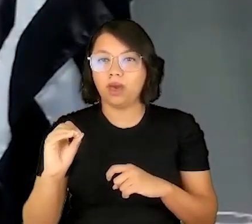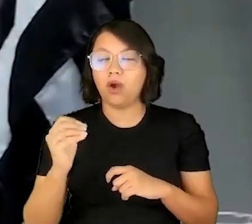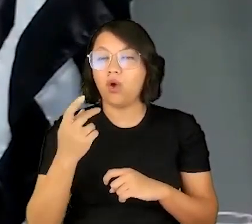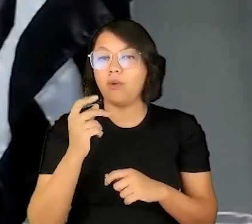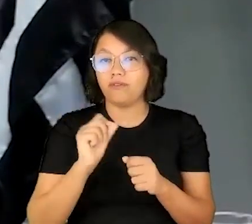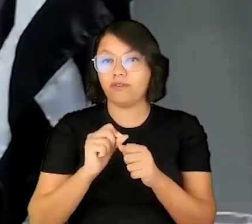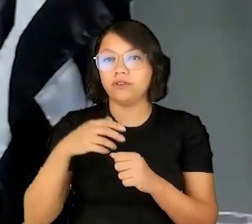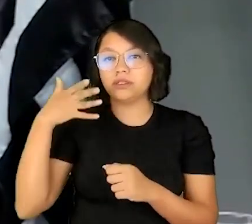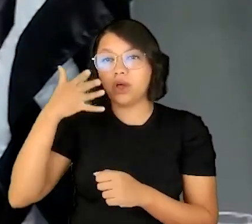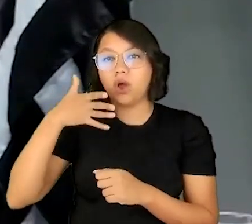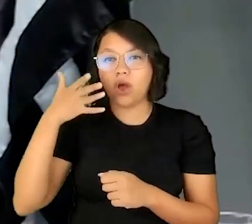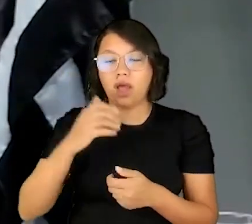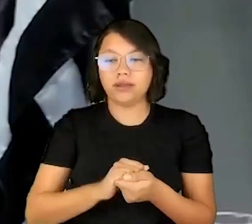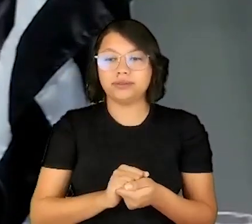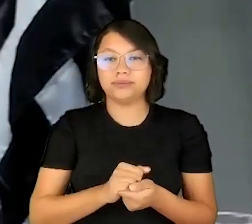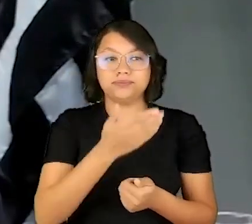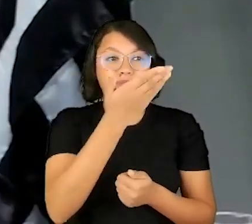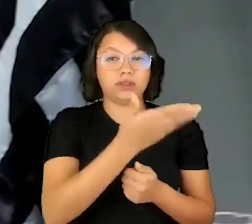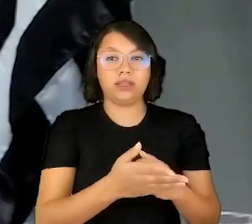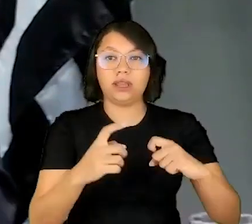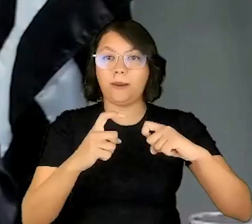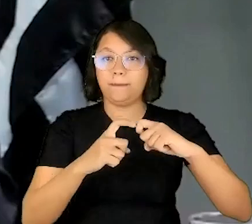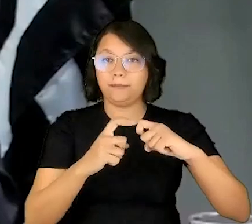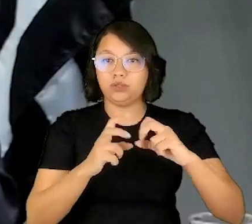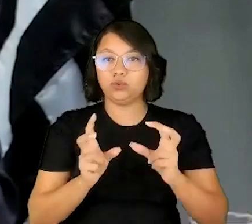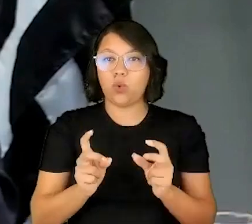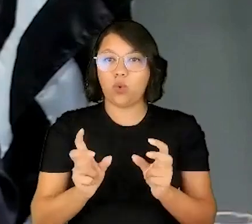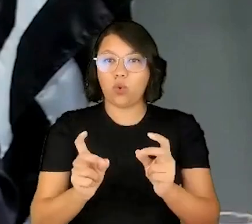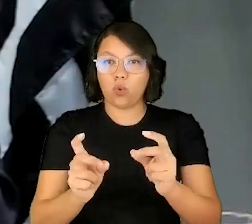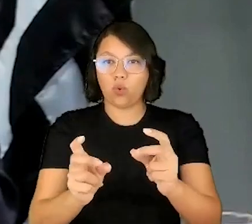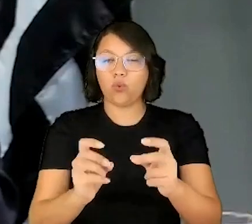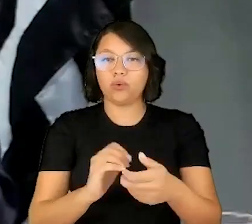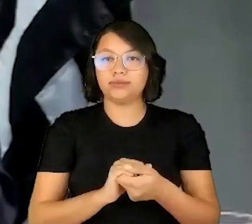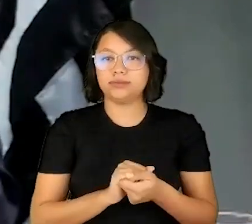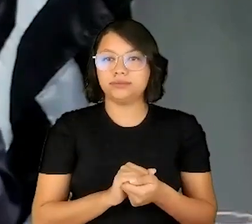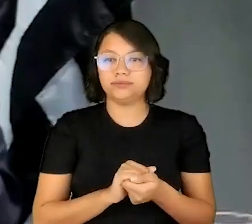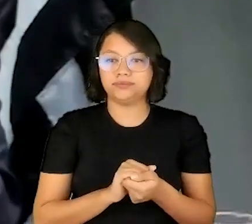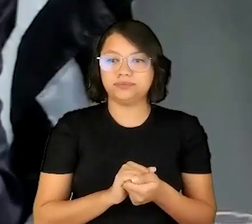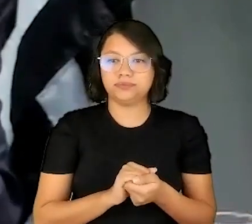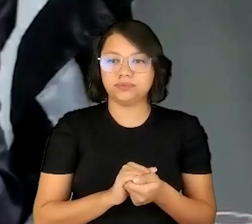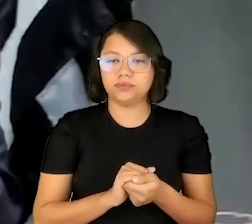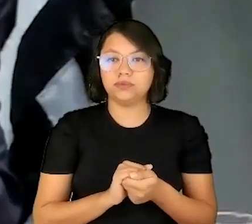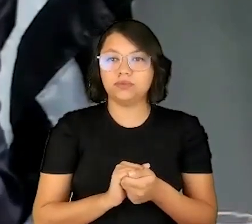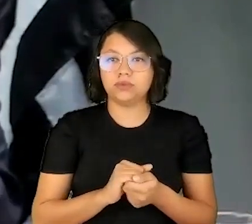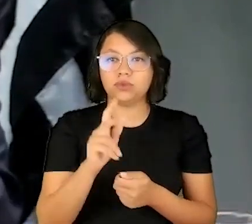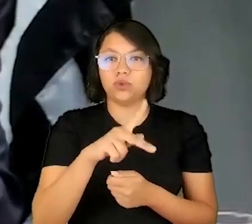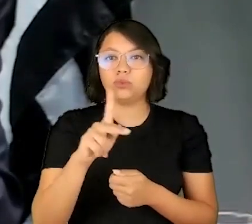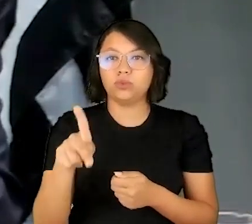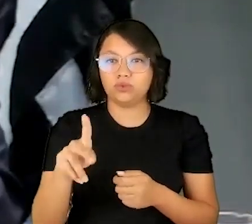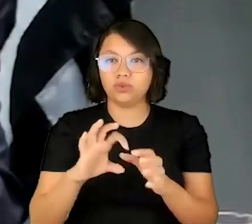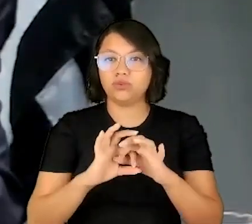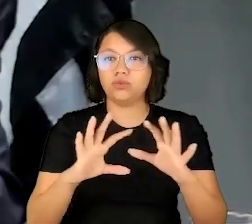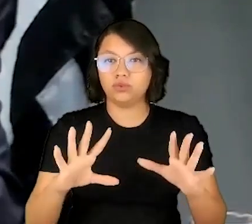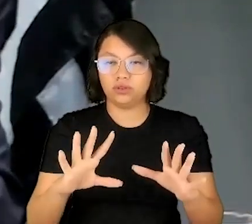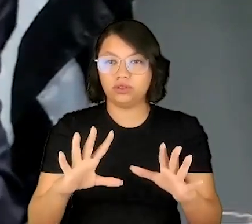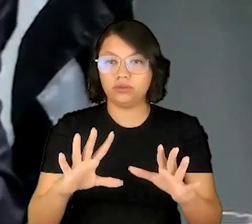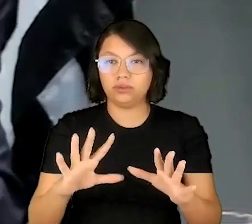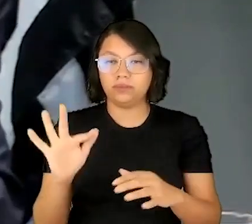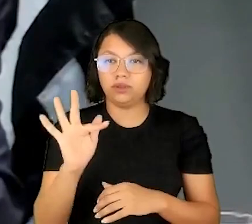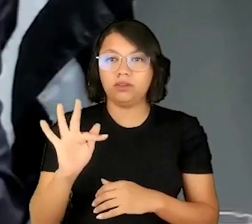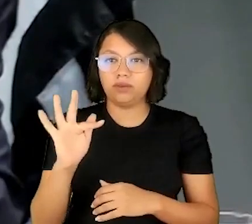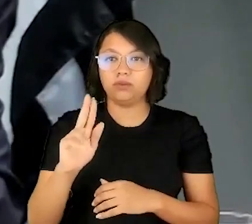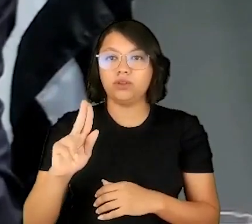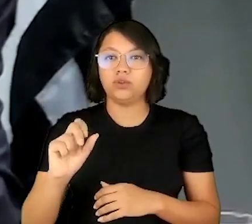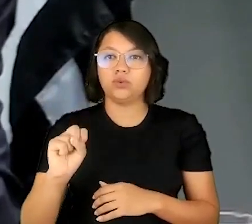palestra. O Dr. Paulo é médico oncologista, ele é professor livre-docente da Faculdade de Medicina da